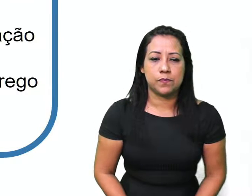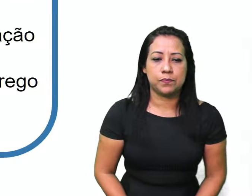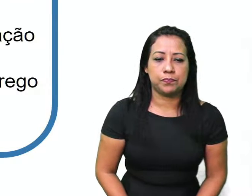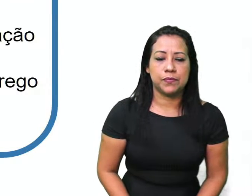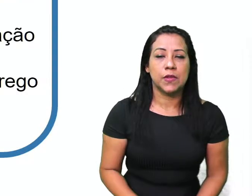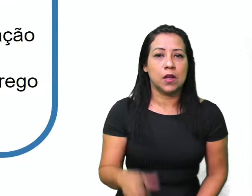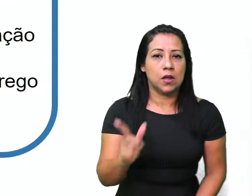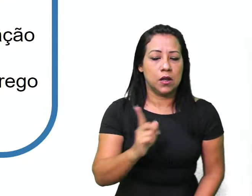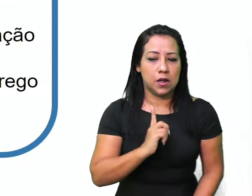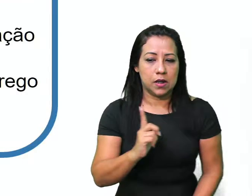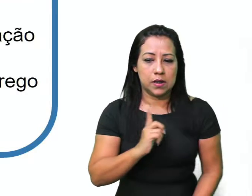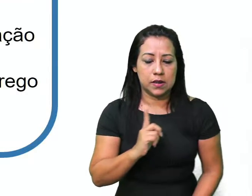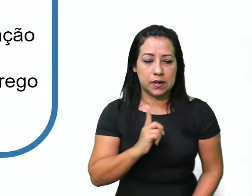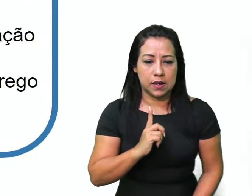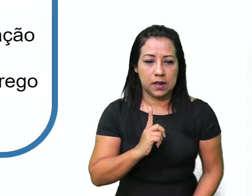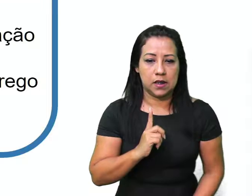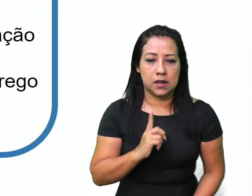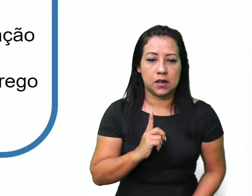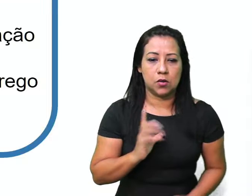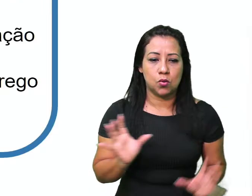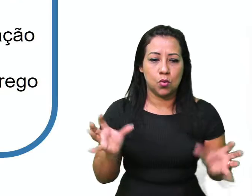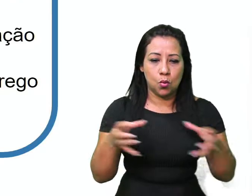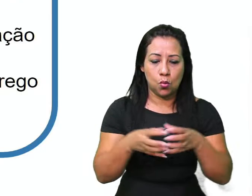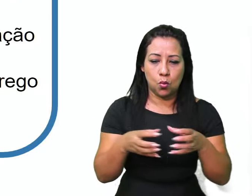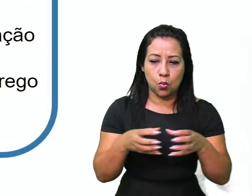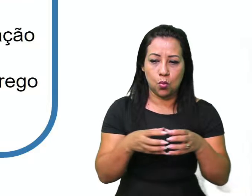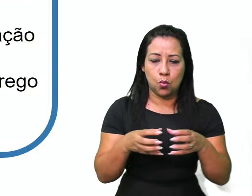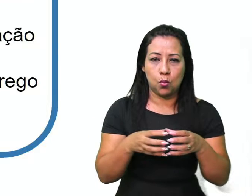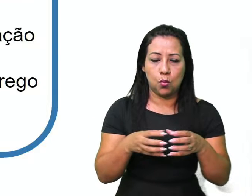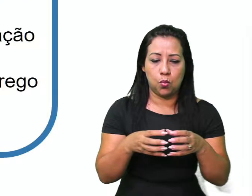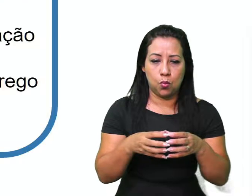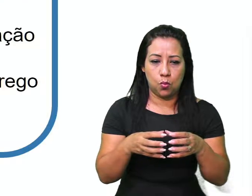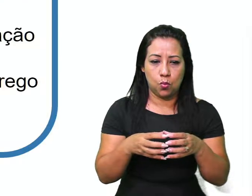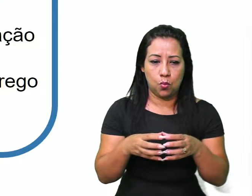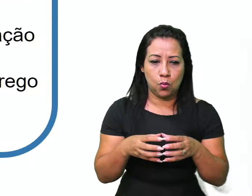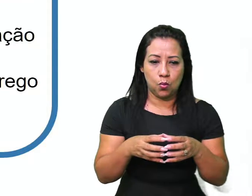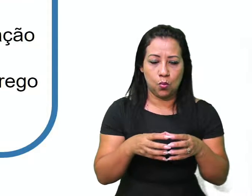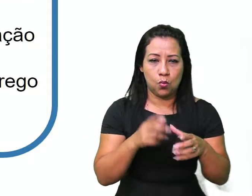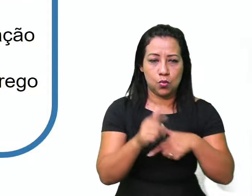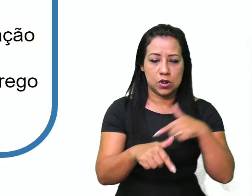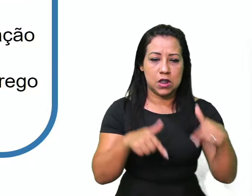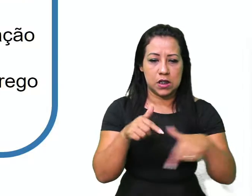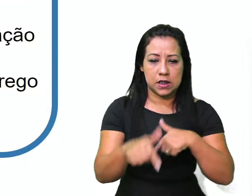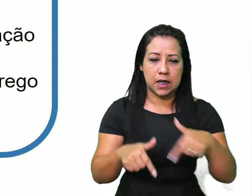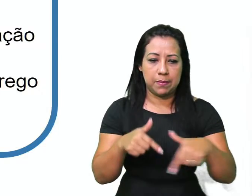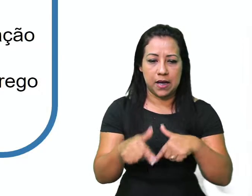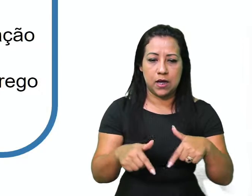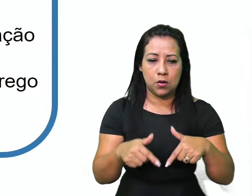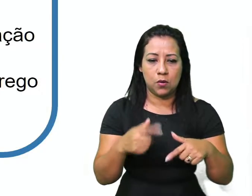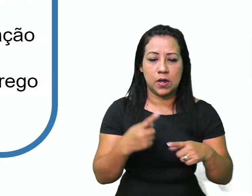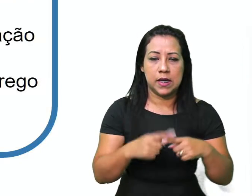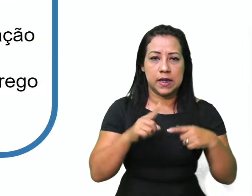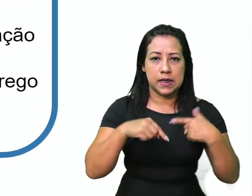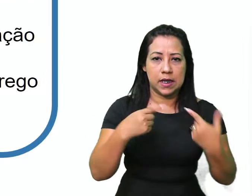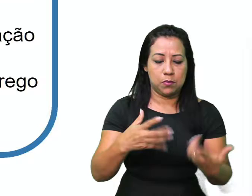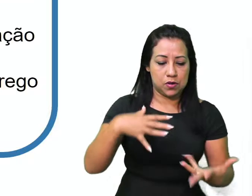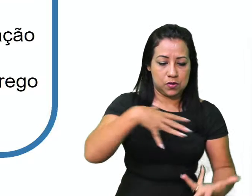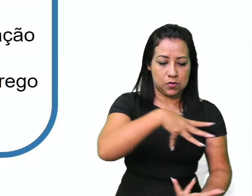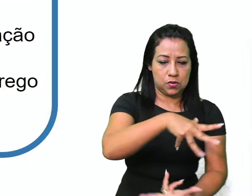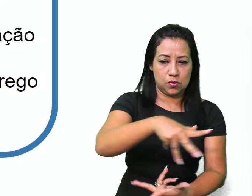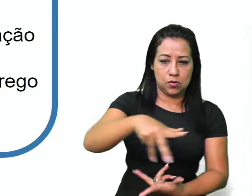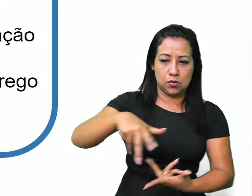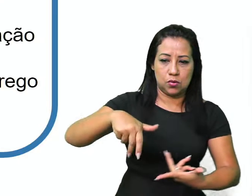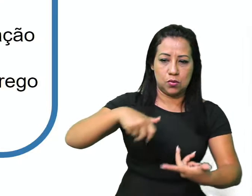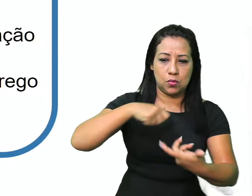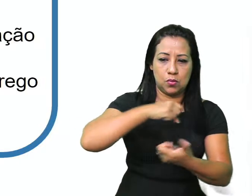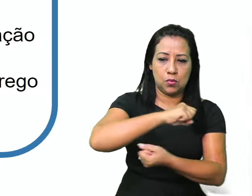Vamos ter o setor de atividade. Depois vamos ter, falando da globalização, da tecnologia da informação. Vamos falar